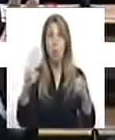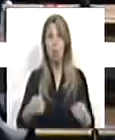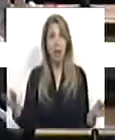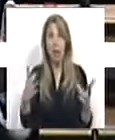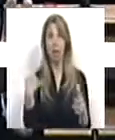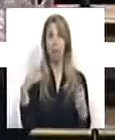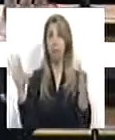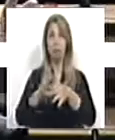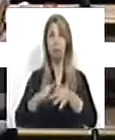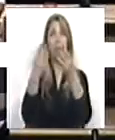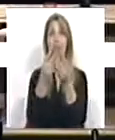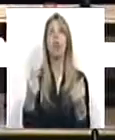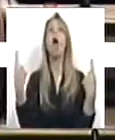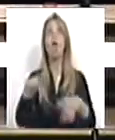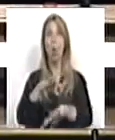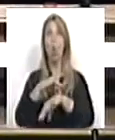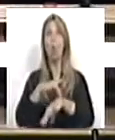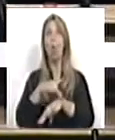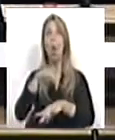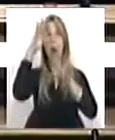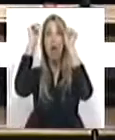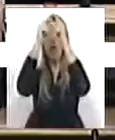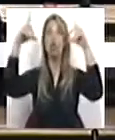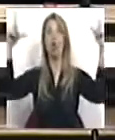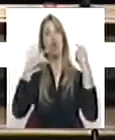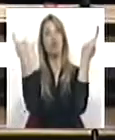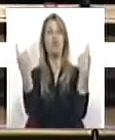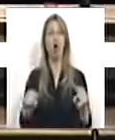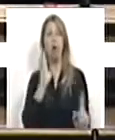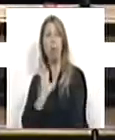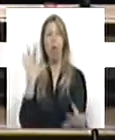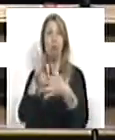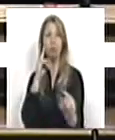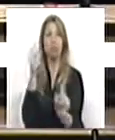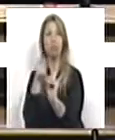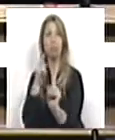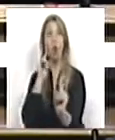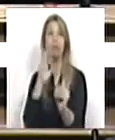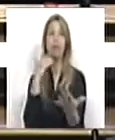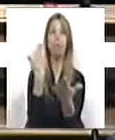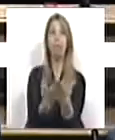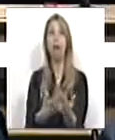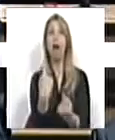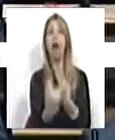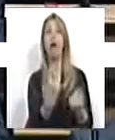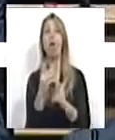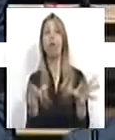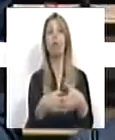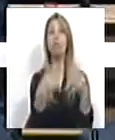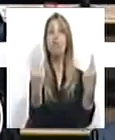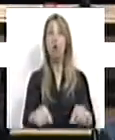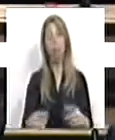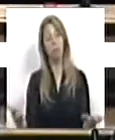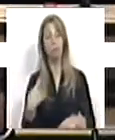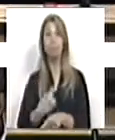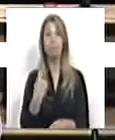Existia sim um fanatismo ideológico, um fanatismo dos Jobs for the Boys, os mesmos que tentaram criar